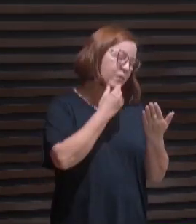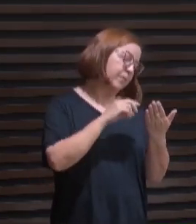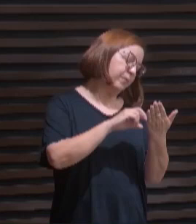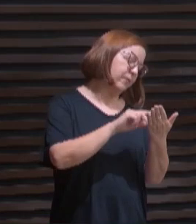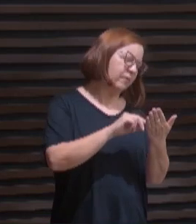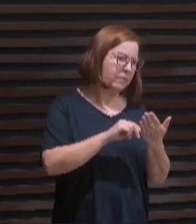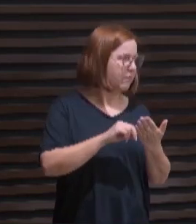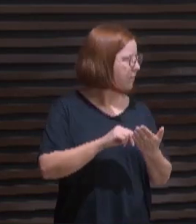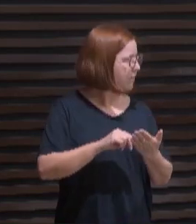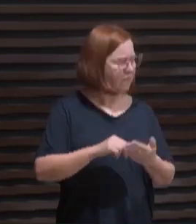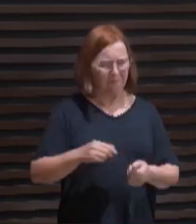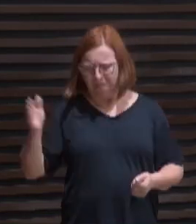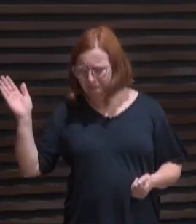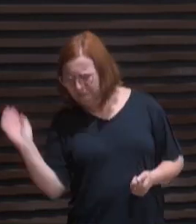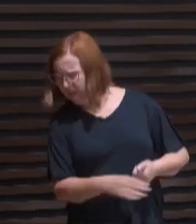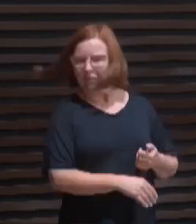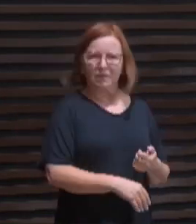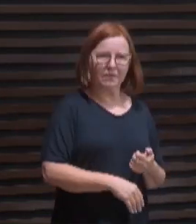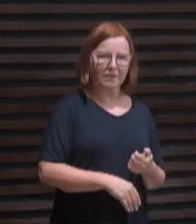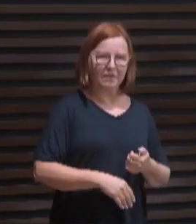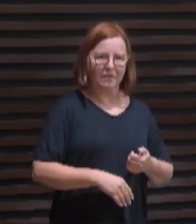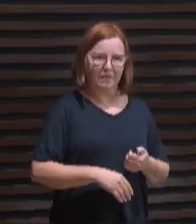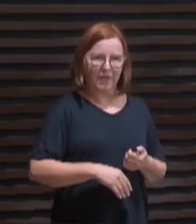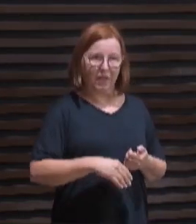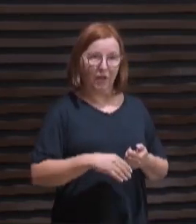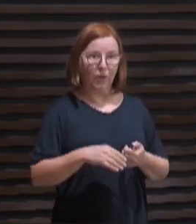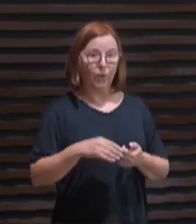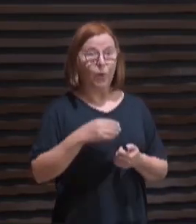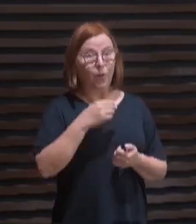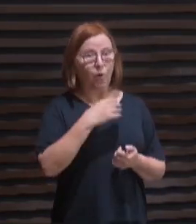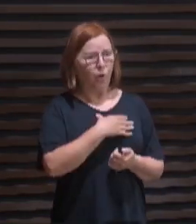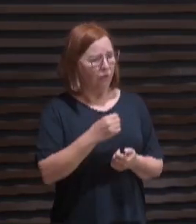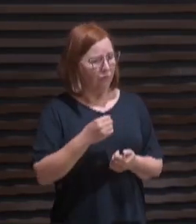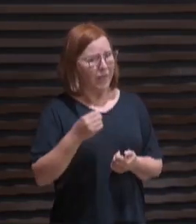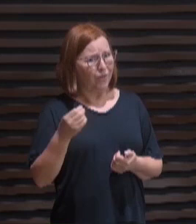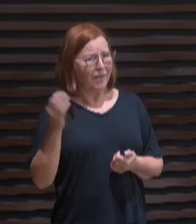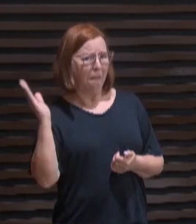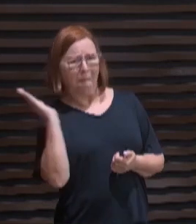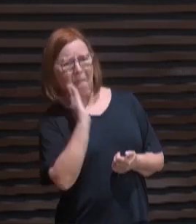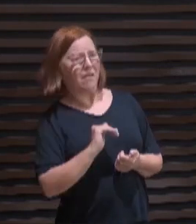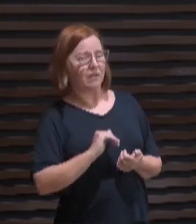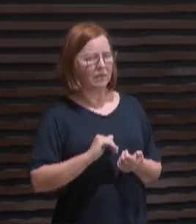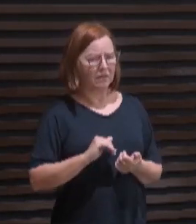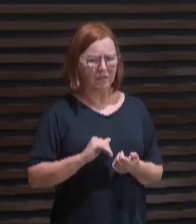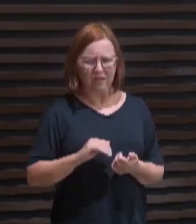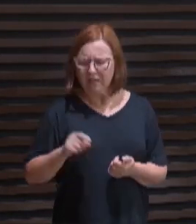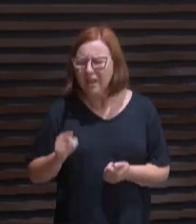repente, pá! Deu um tapa na cara do pai, o pai, menino, papai, eu quero falar com